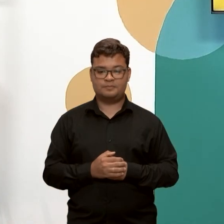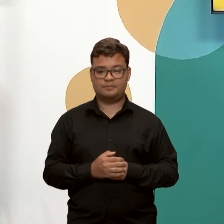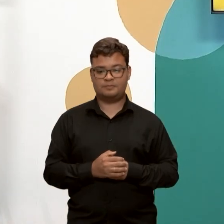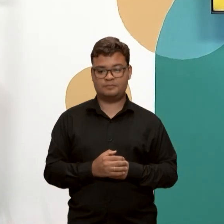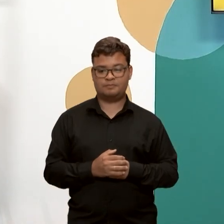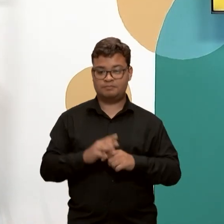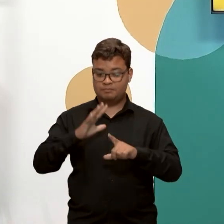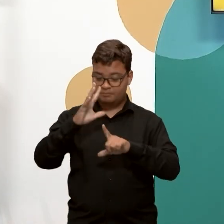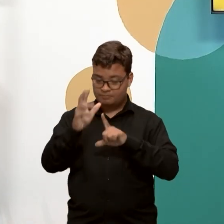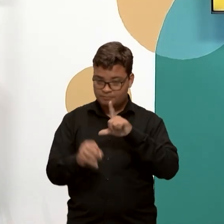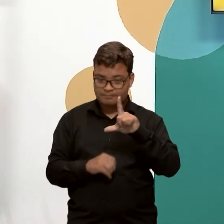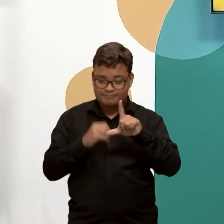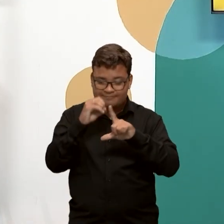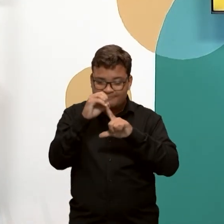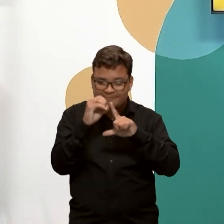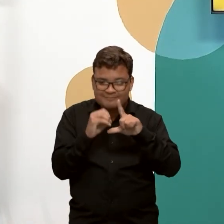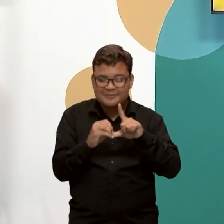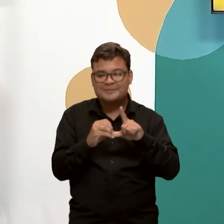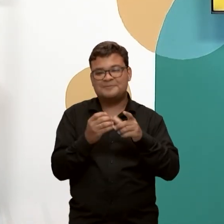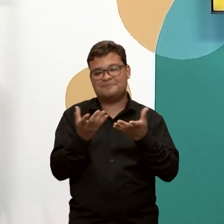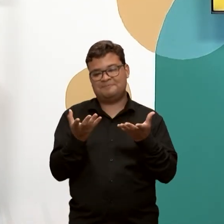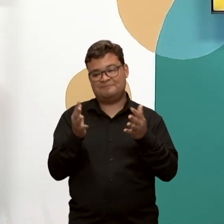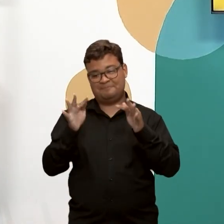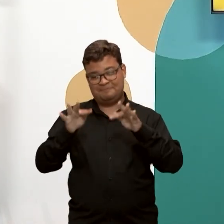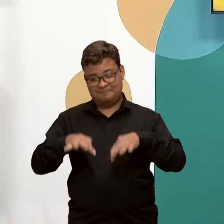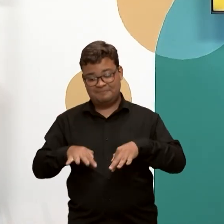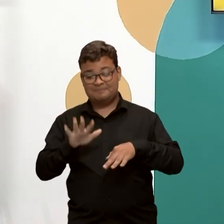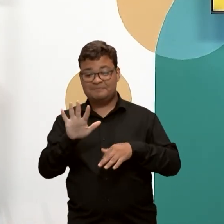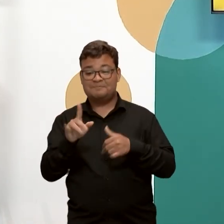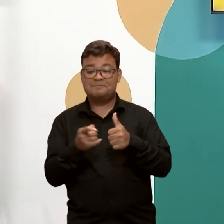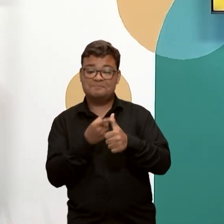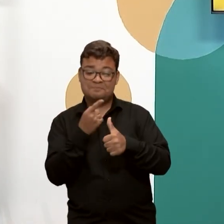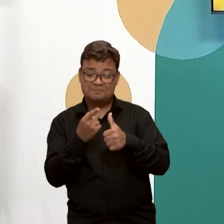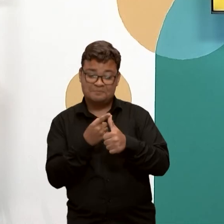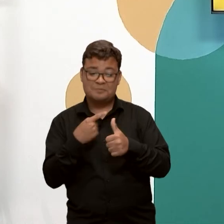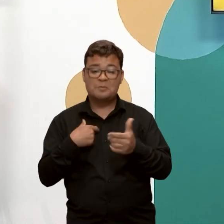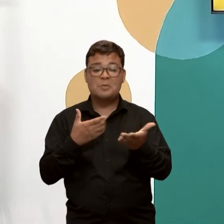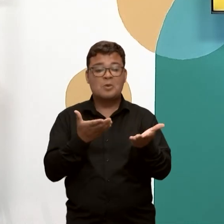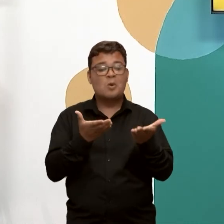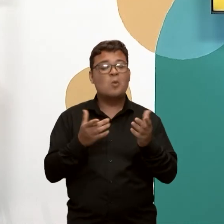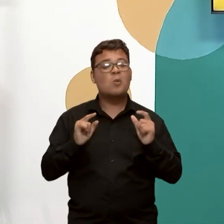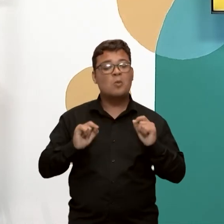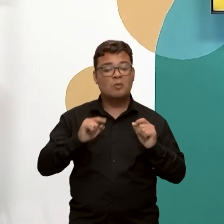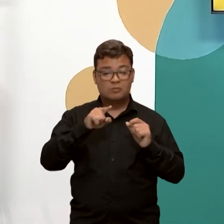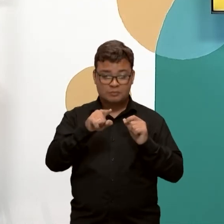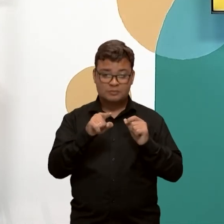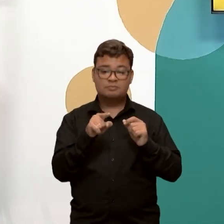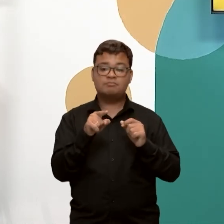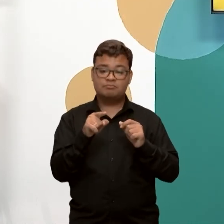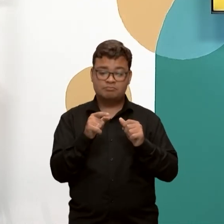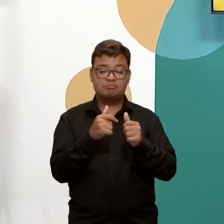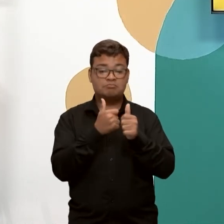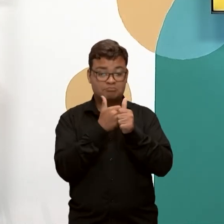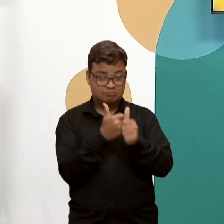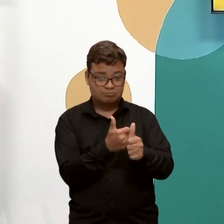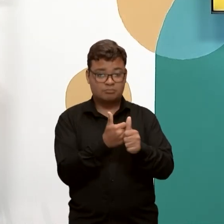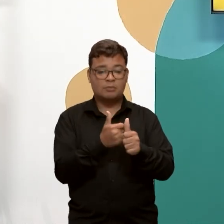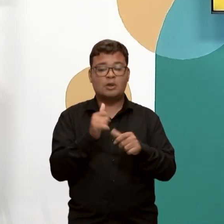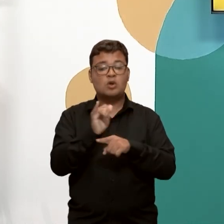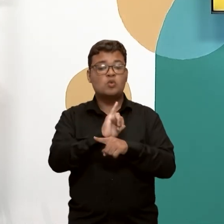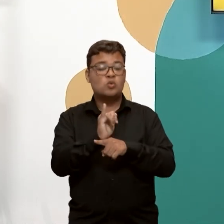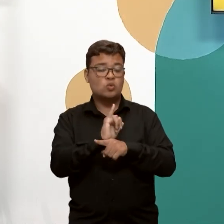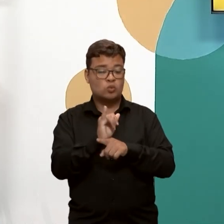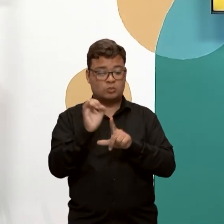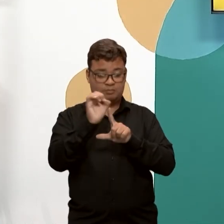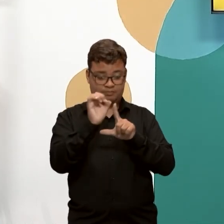O Mundo FG já está chegando ao fim, mas antes de me despedir, eu te convido para acessar o canal da TV UFG no YouTube.